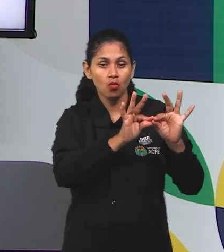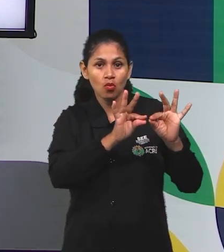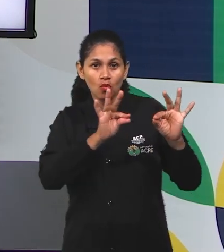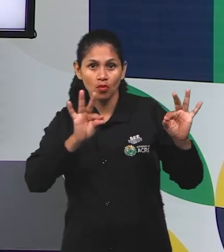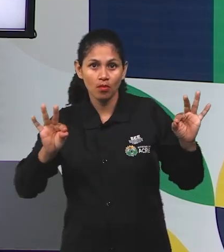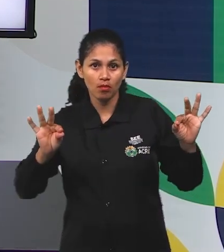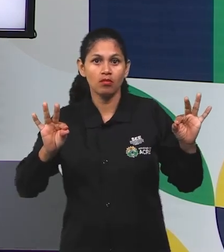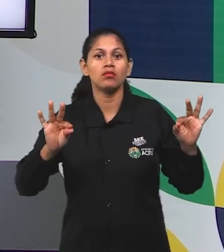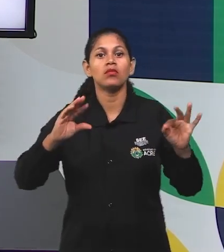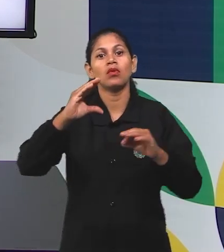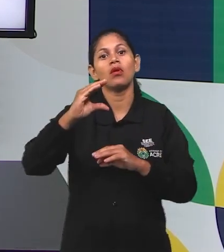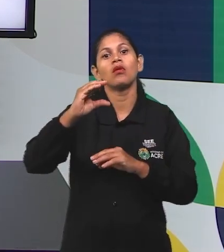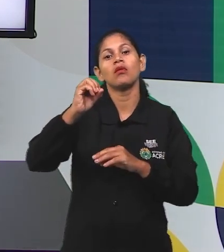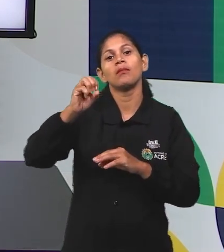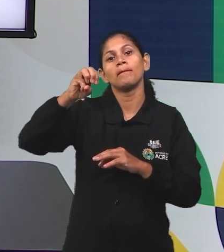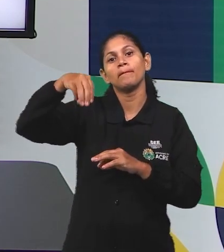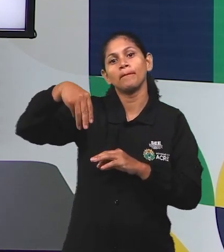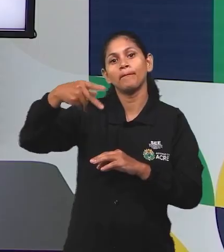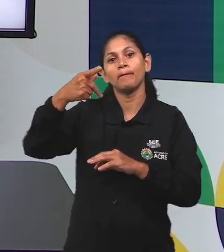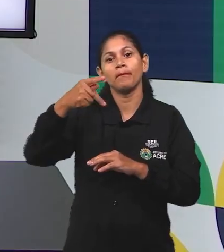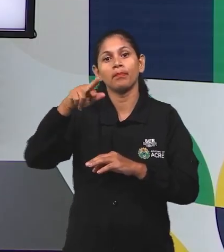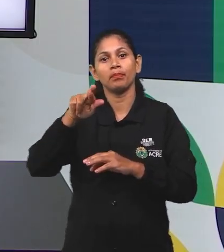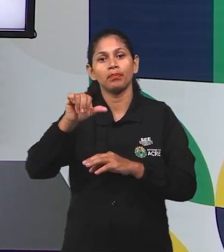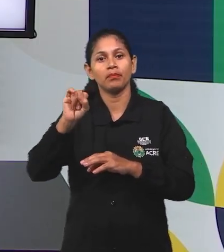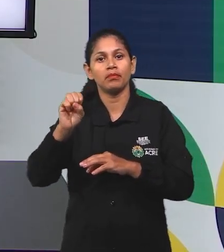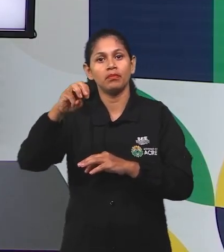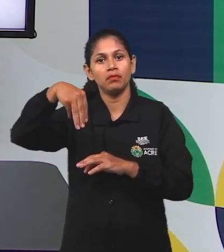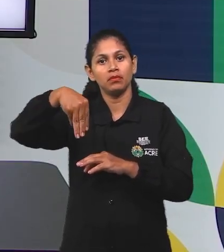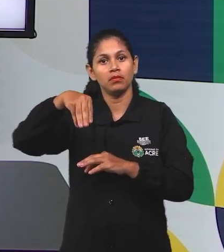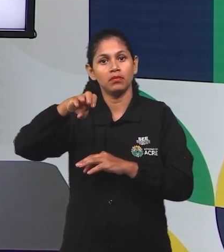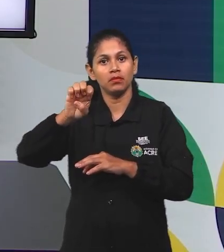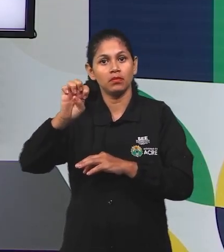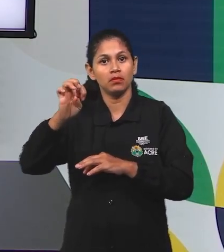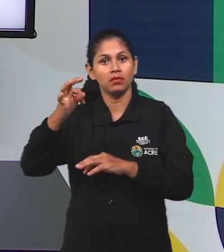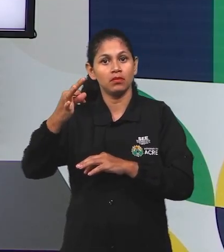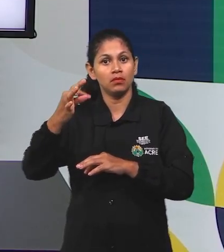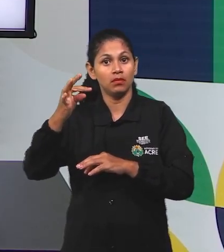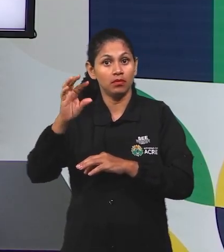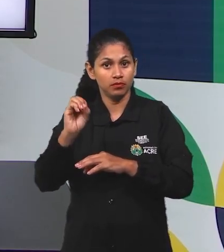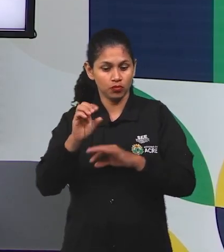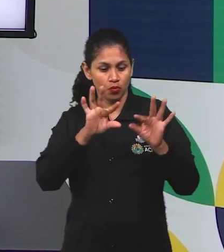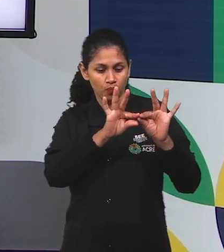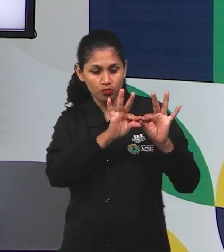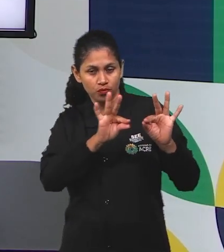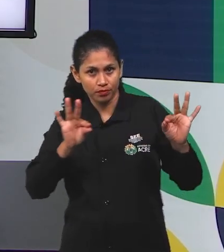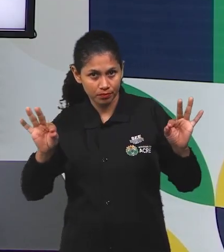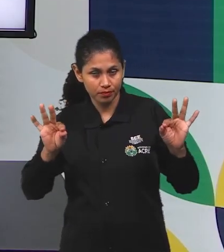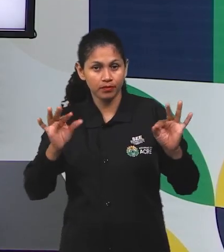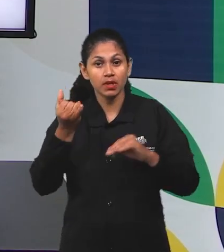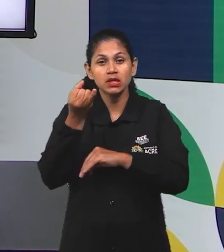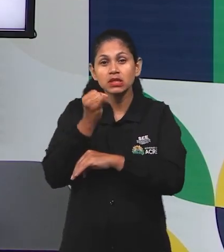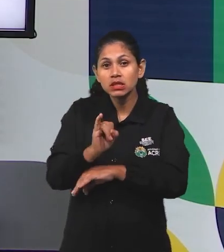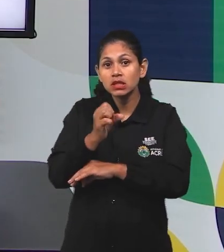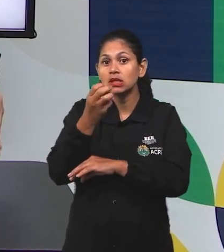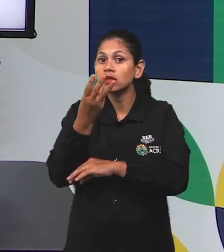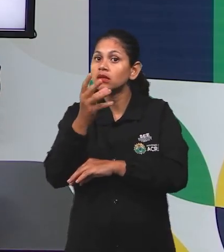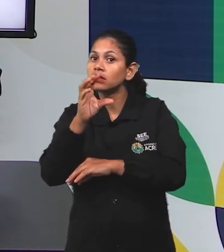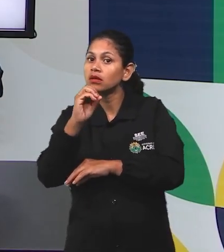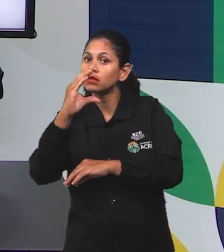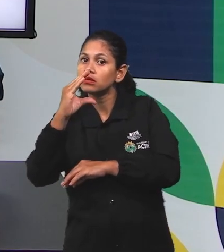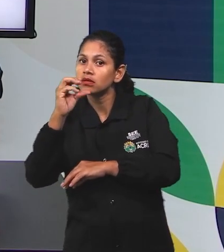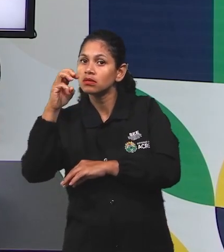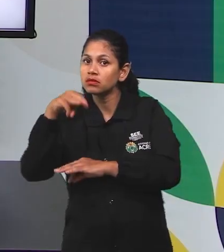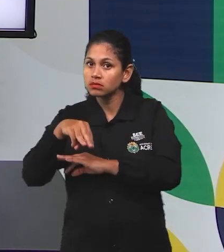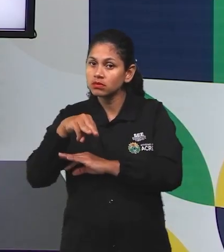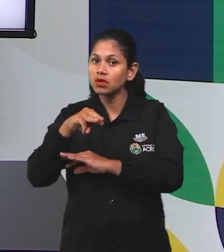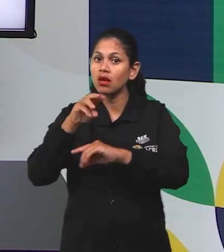grandeza, assim como escala também é outro tipo de grandeza. Então, olha só, se eu pegar 30 centímetros do tamanho desse